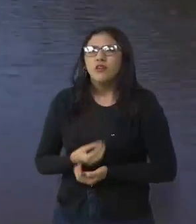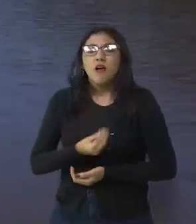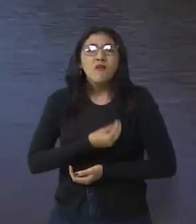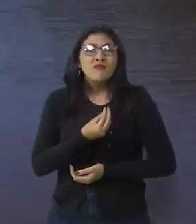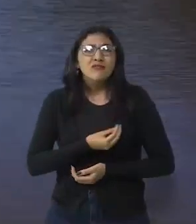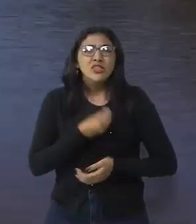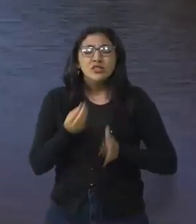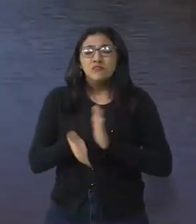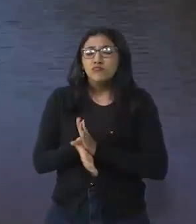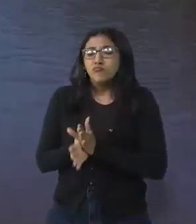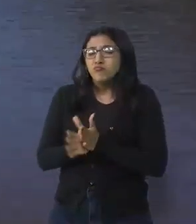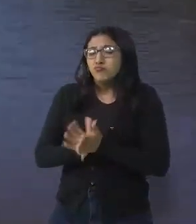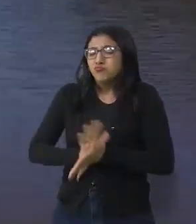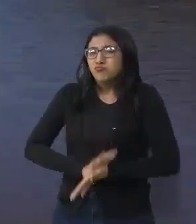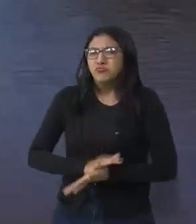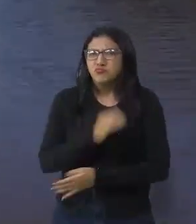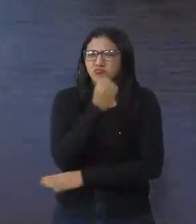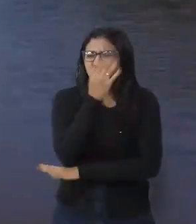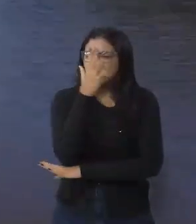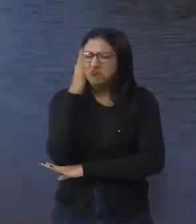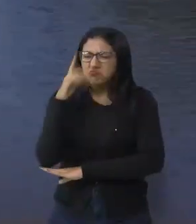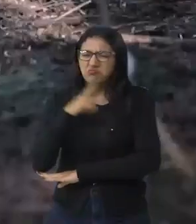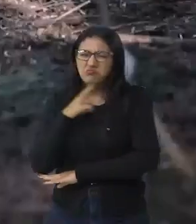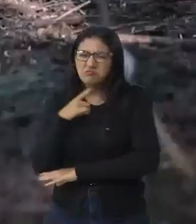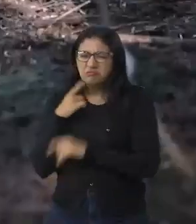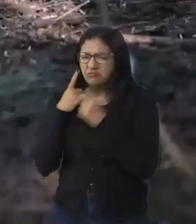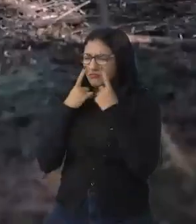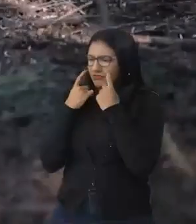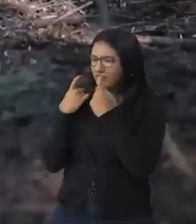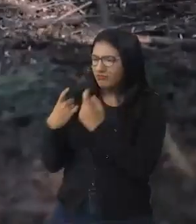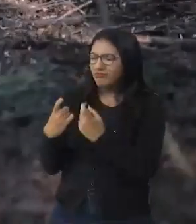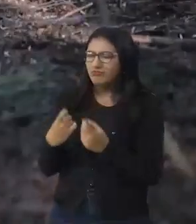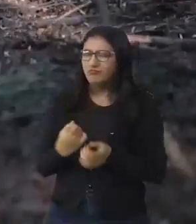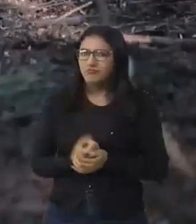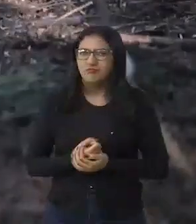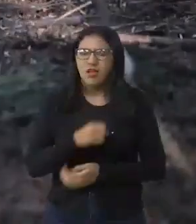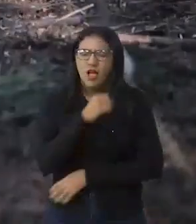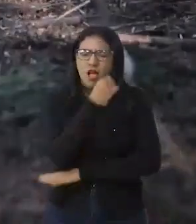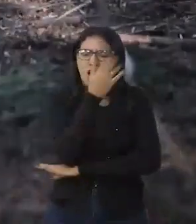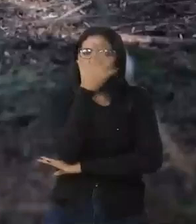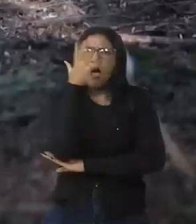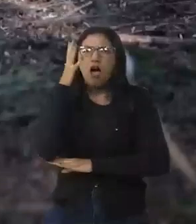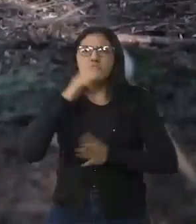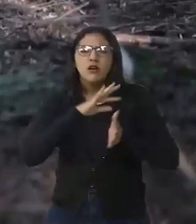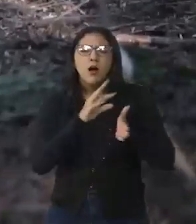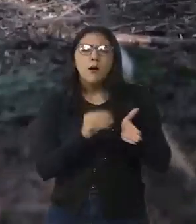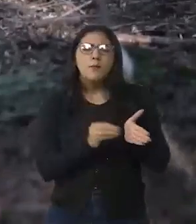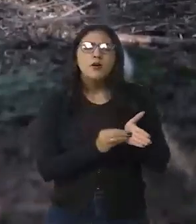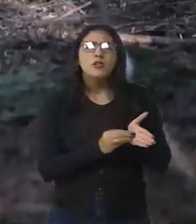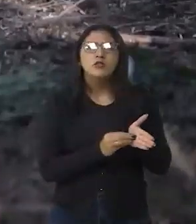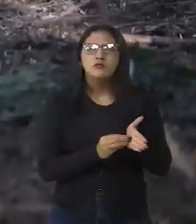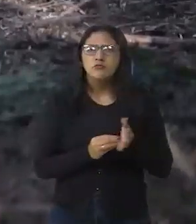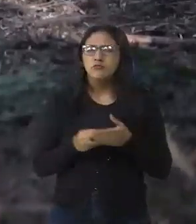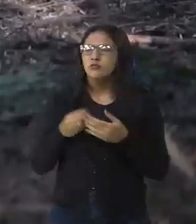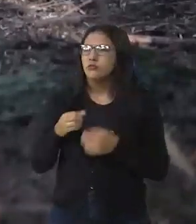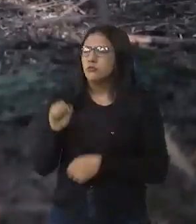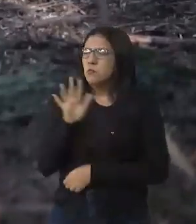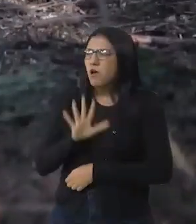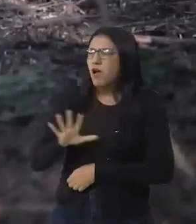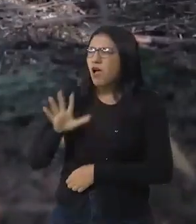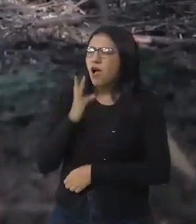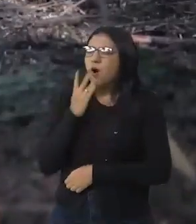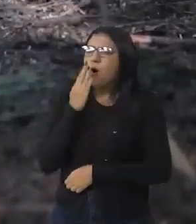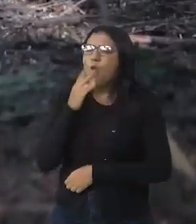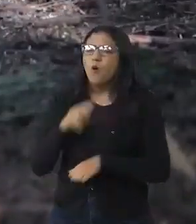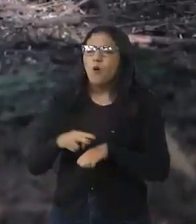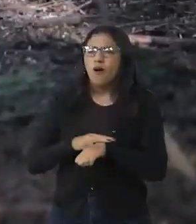vida degradada pelas pastagens da ambição. Amazônia, Amazônia. Com que verde vestiremos